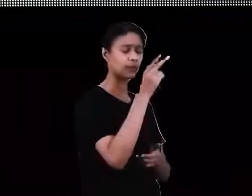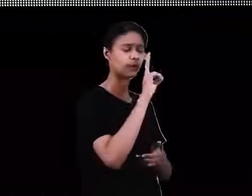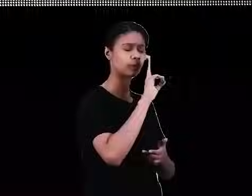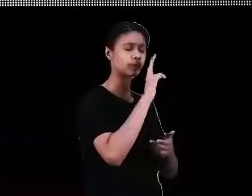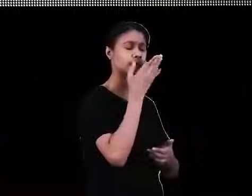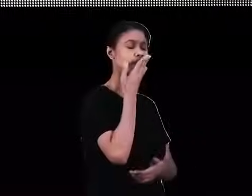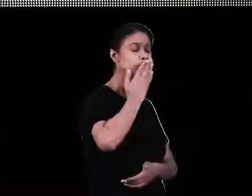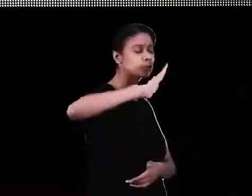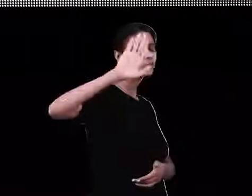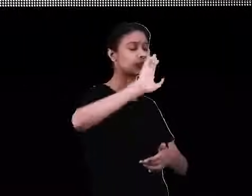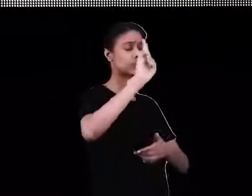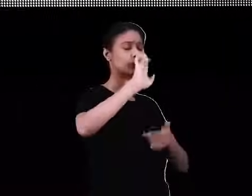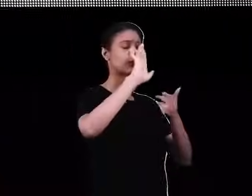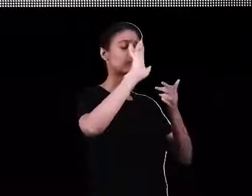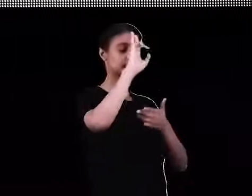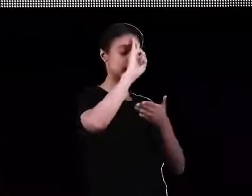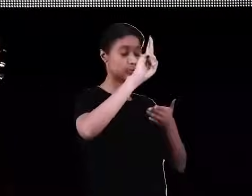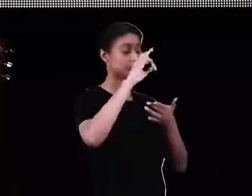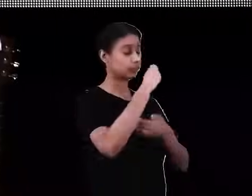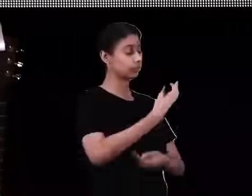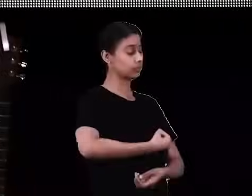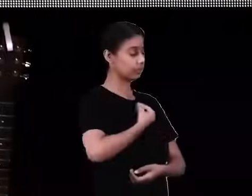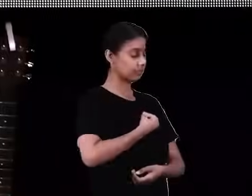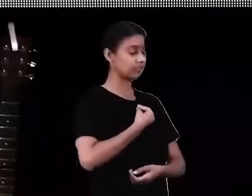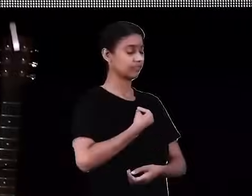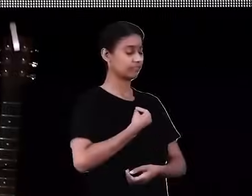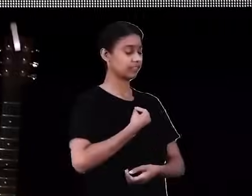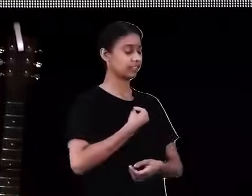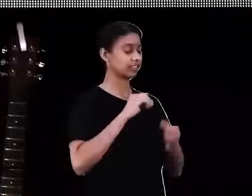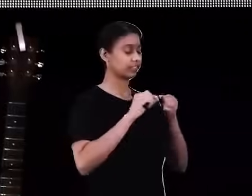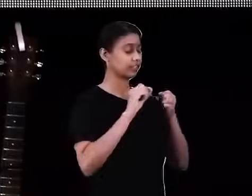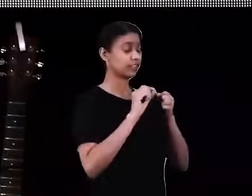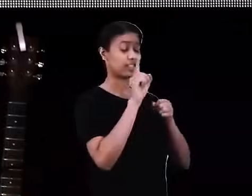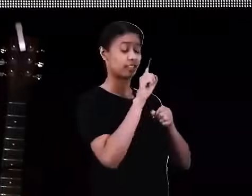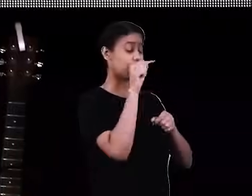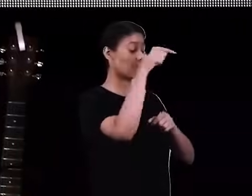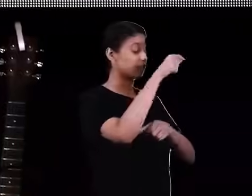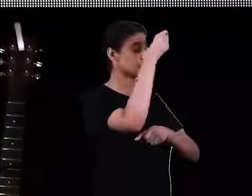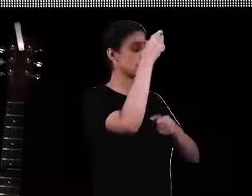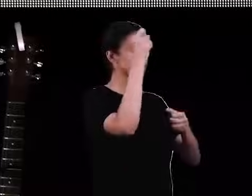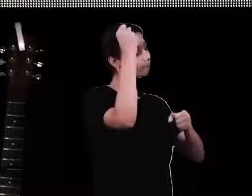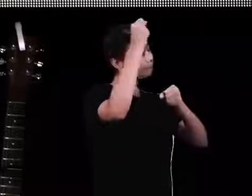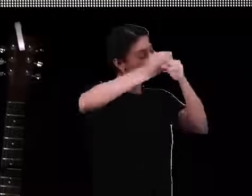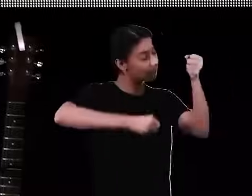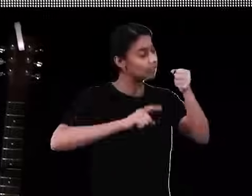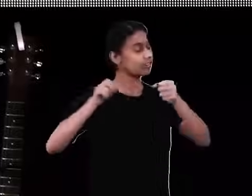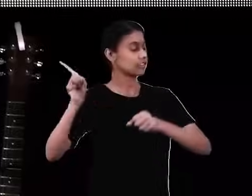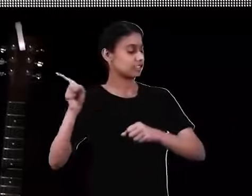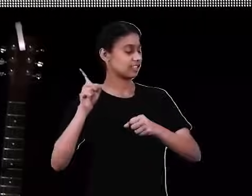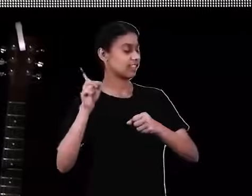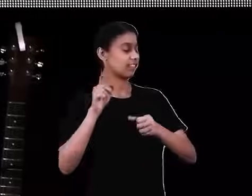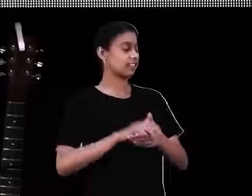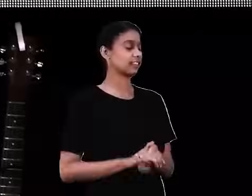do Senhor e por tua vida, que foi o Senhor que o impediu de derramar sangue e de vingar-se com as suas próprias mãos, que